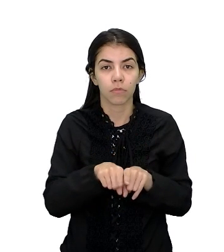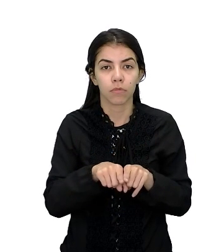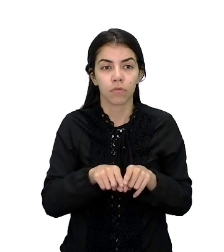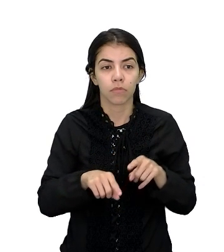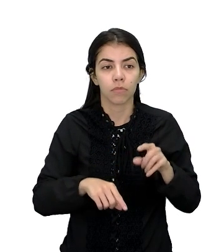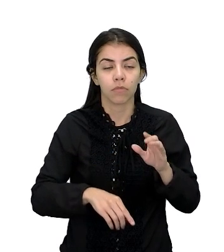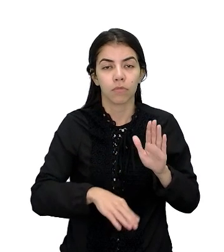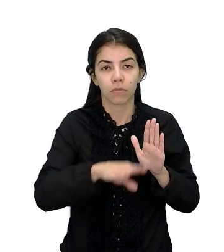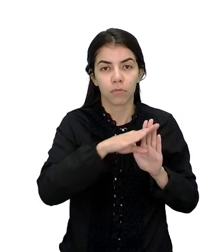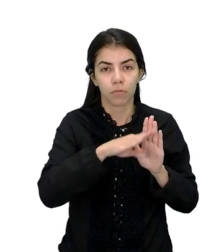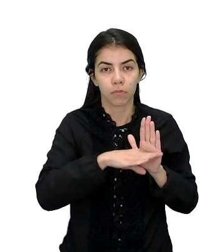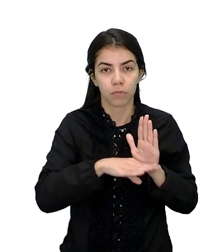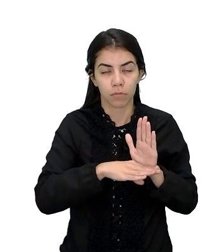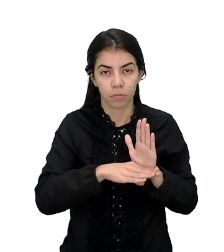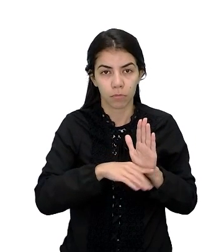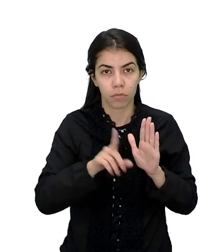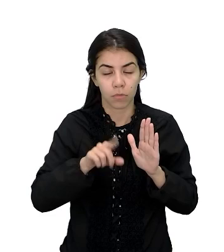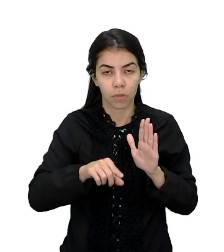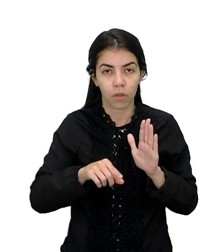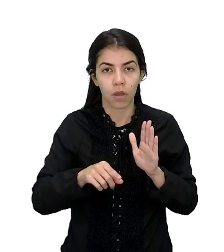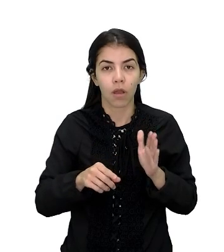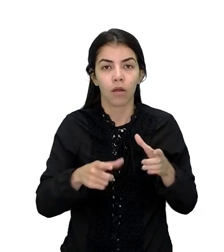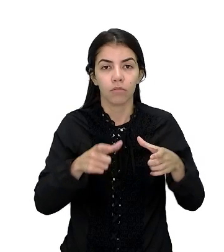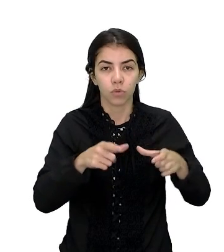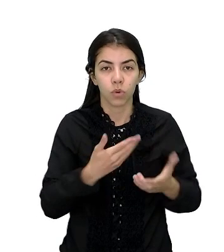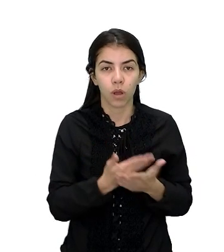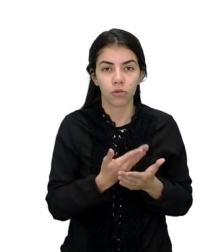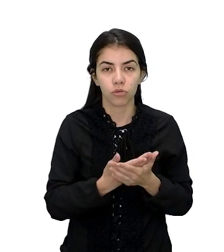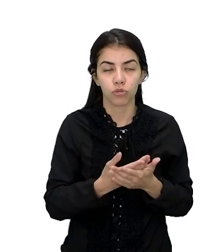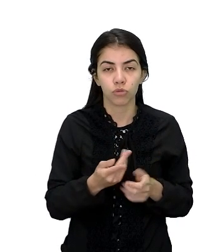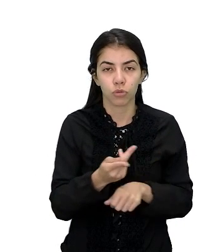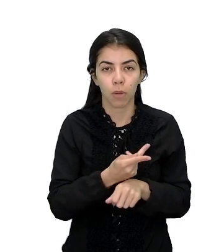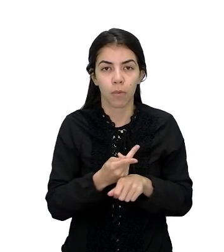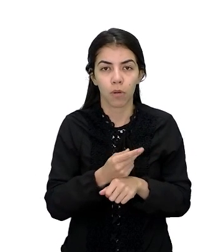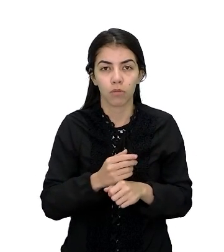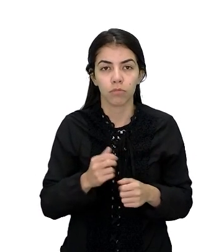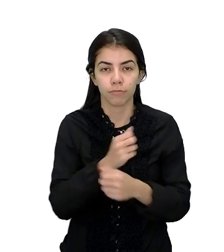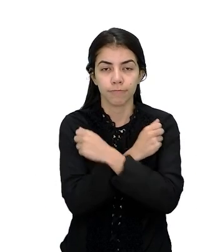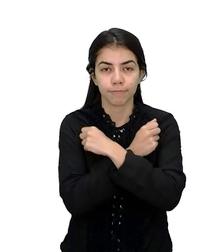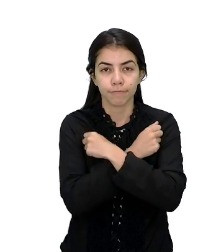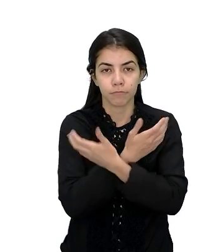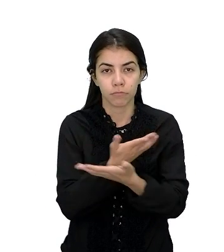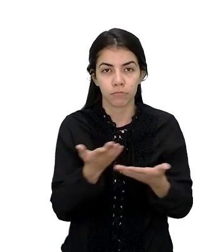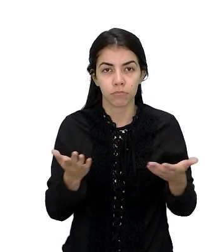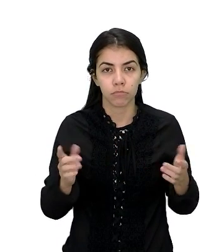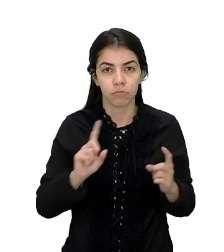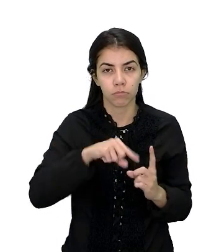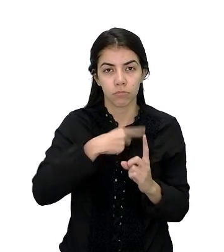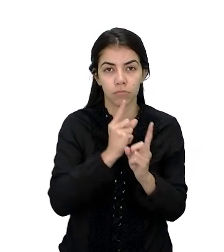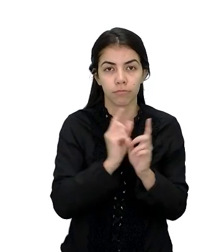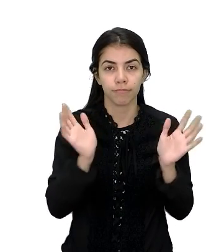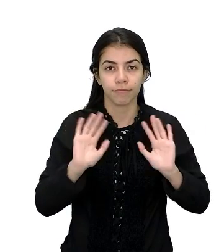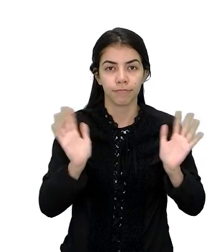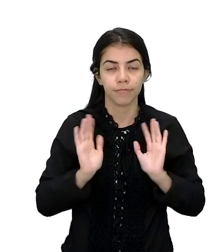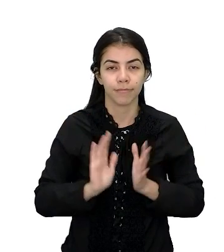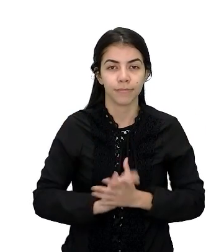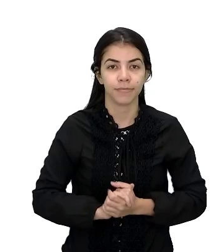essas são o quê? As nossas referências que nós usamos no dia de hoje. Um grande abraço a todos vocês, até a próxima.